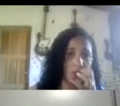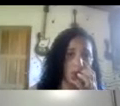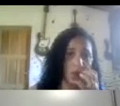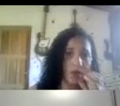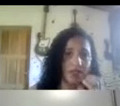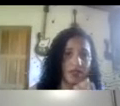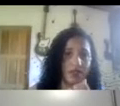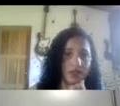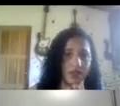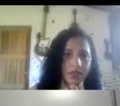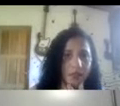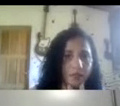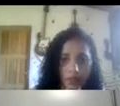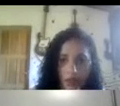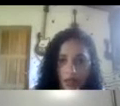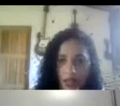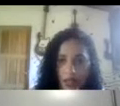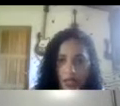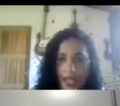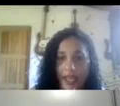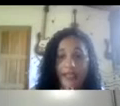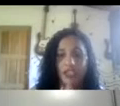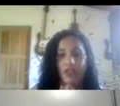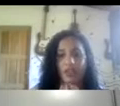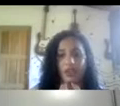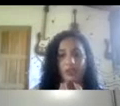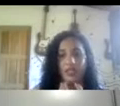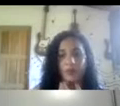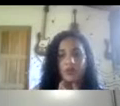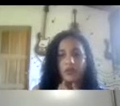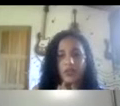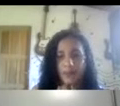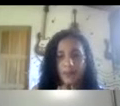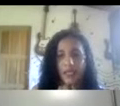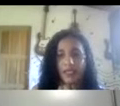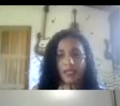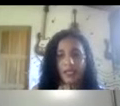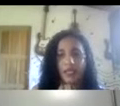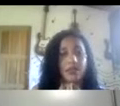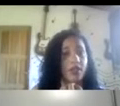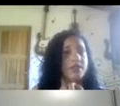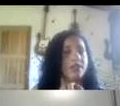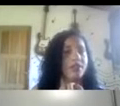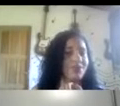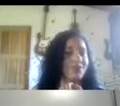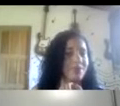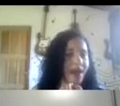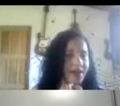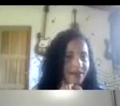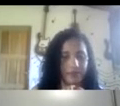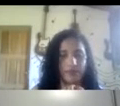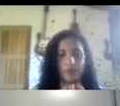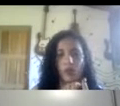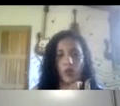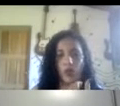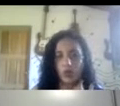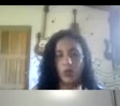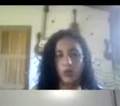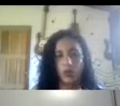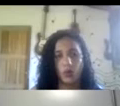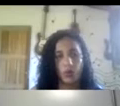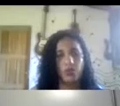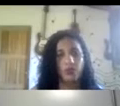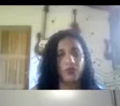a escutei algumas vezes. A Eliane fala que, ó, tempos difíceis para quem tem criança e adolescente. Demais.